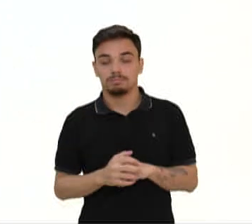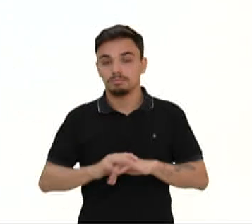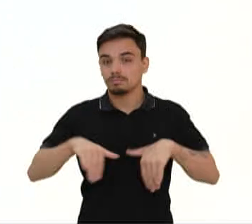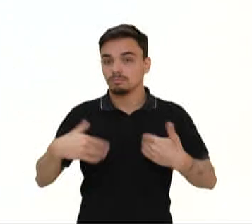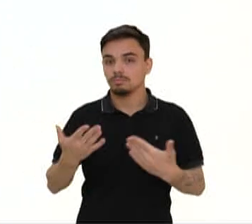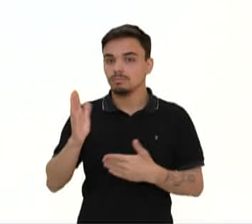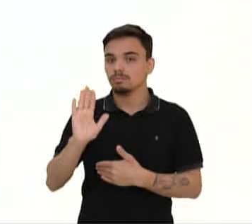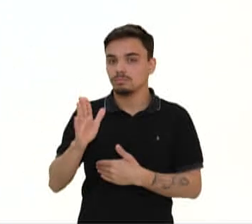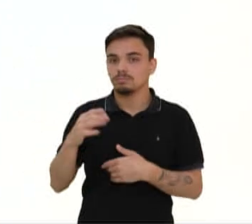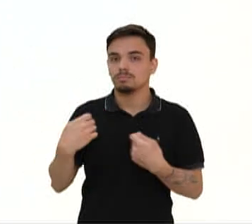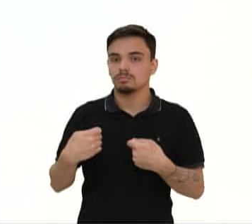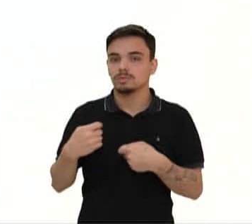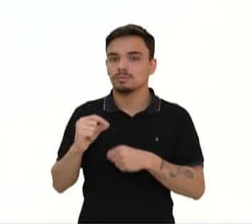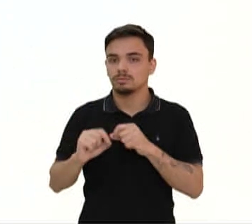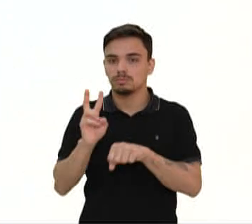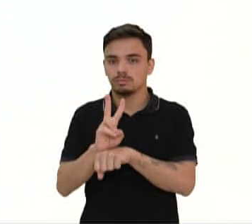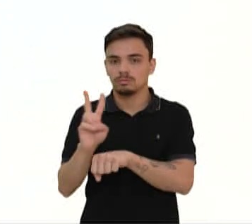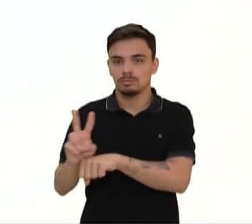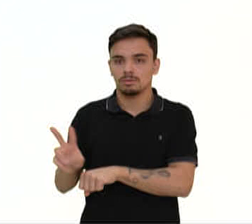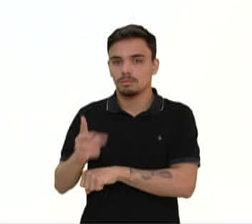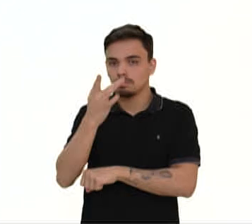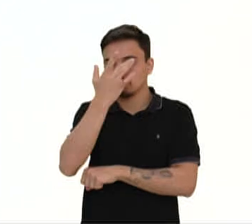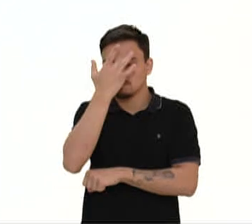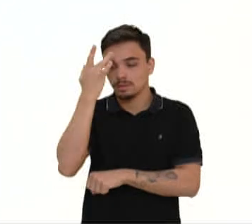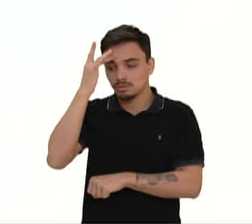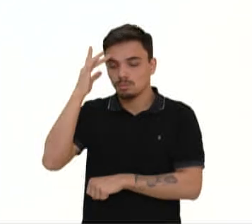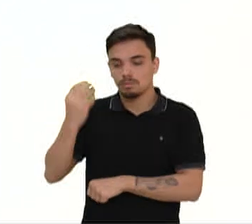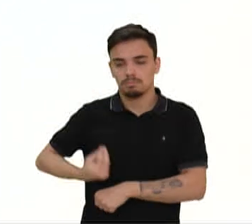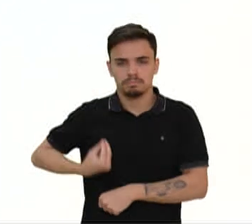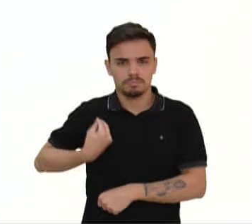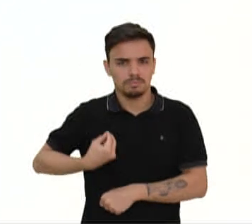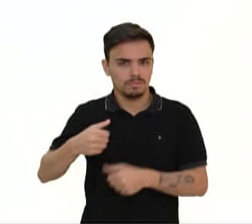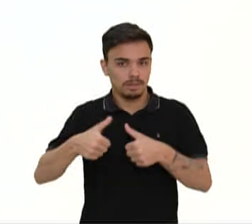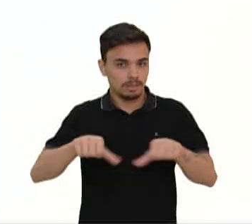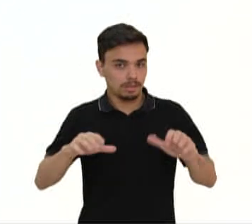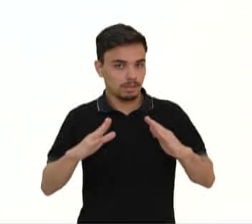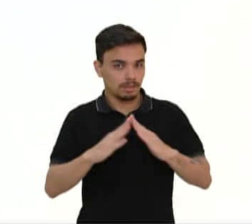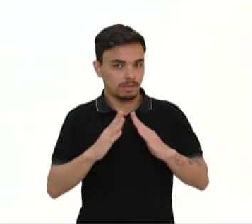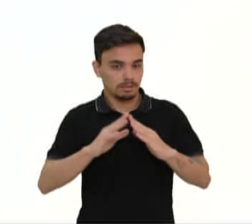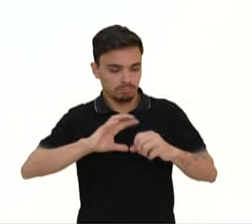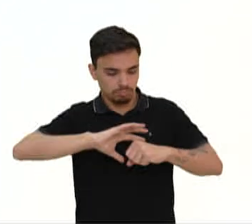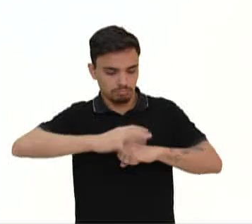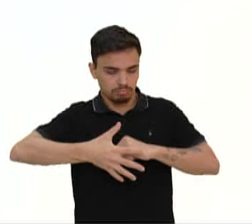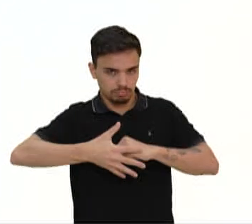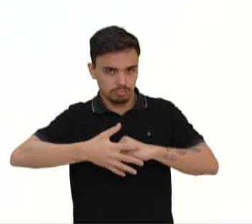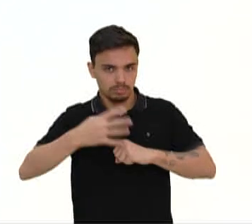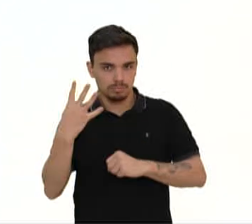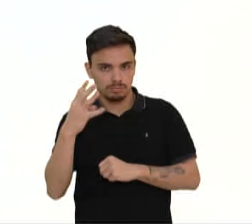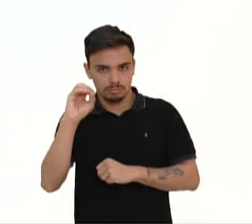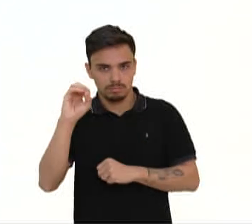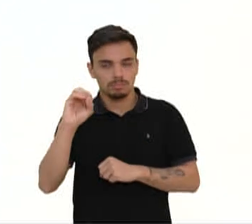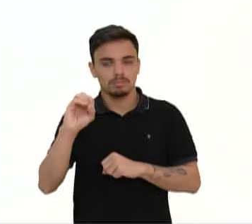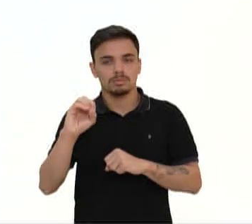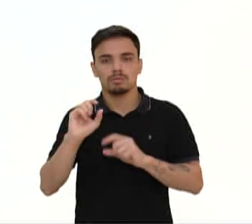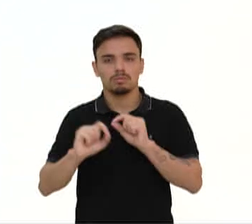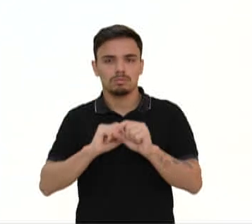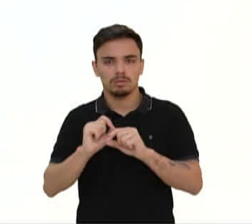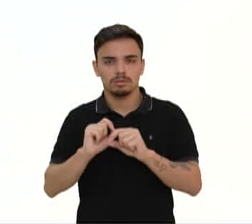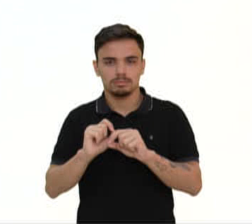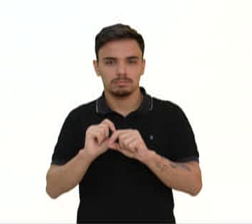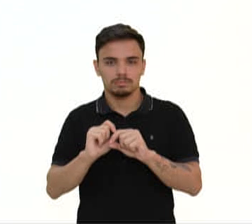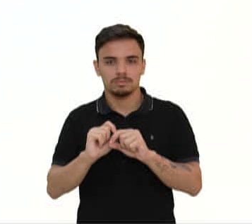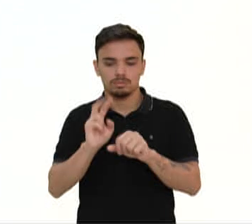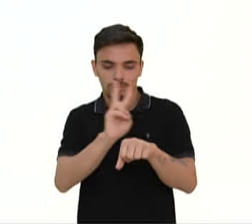presença das pessoas todo o tempo em casa durante a quarentena significa também redobrar os cuidados com o descarte